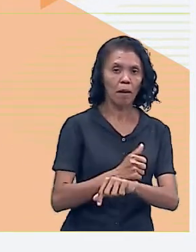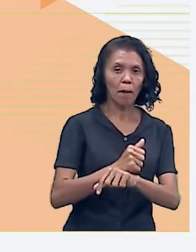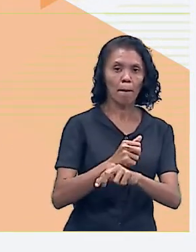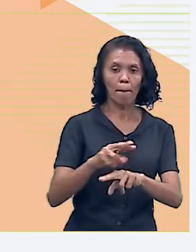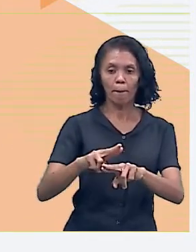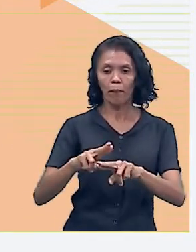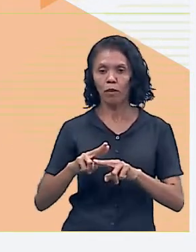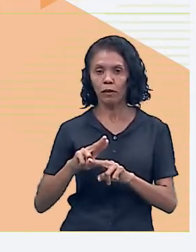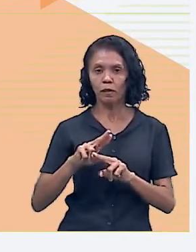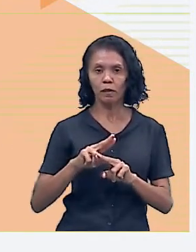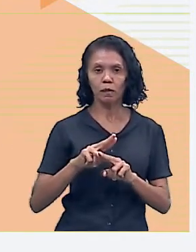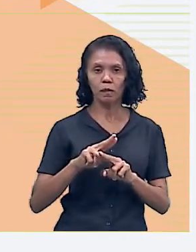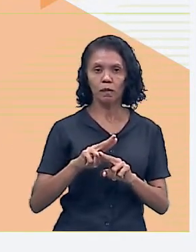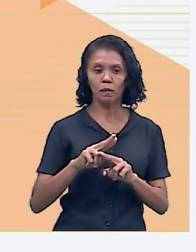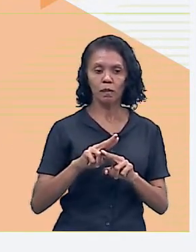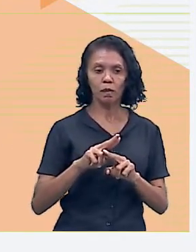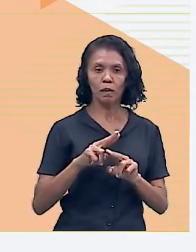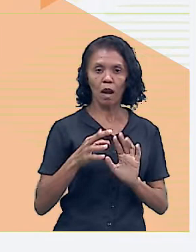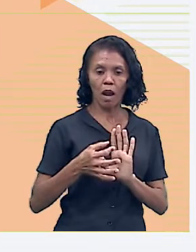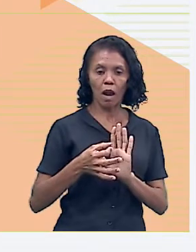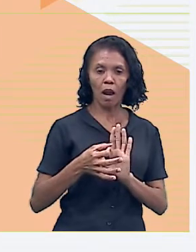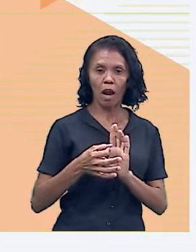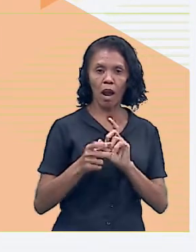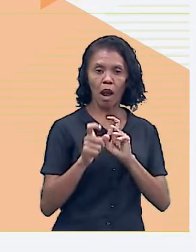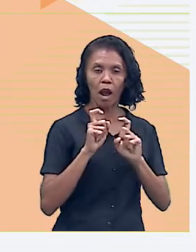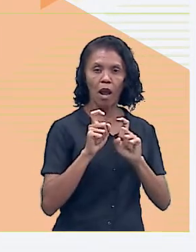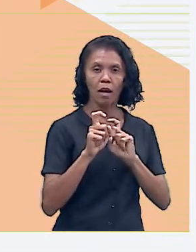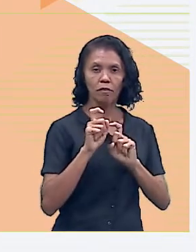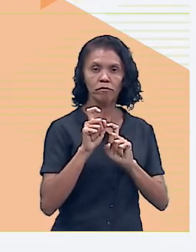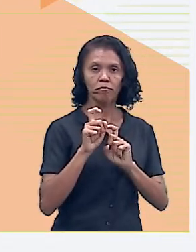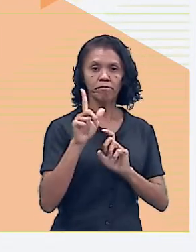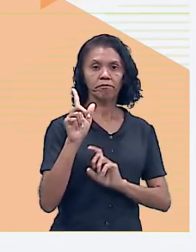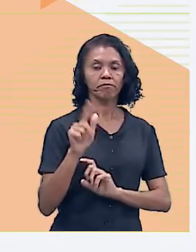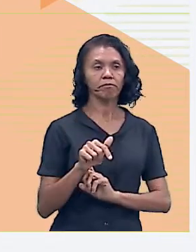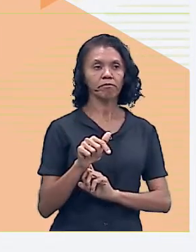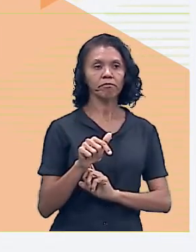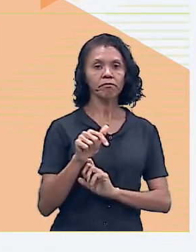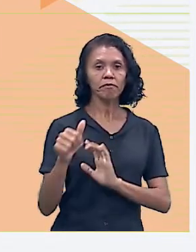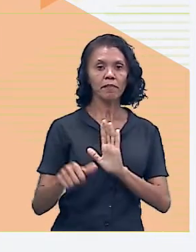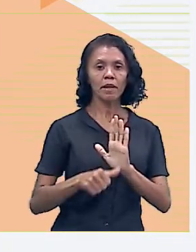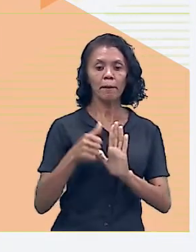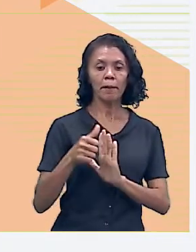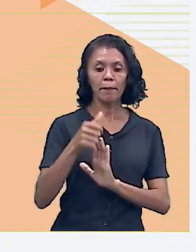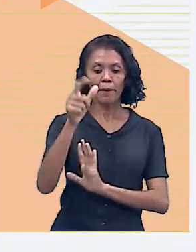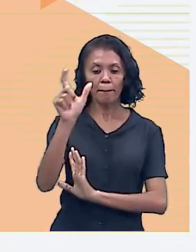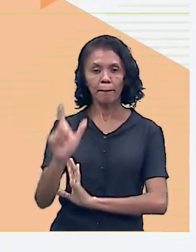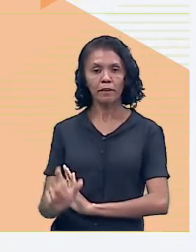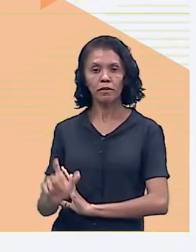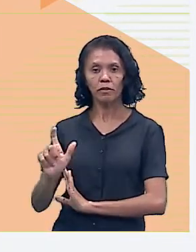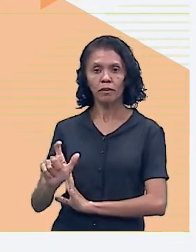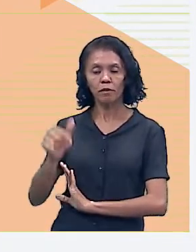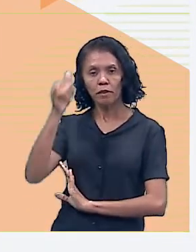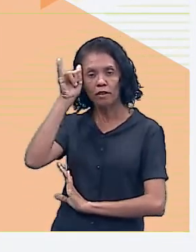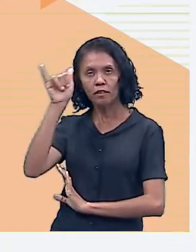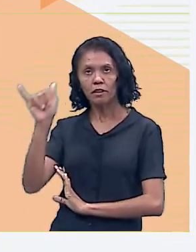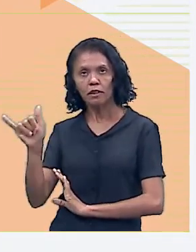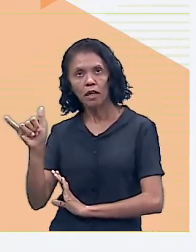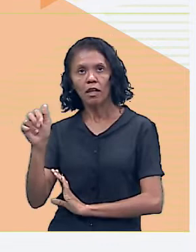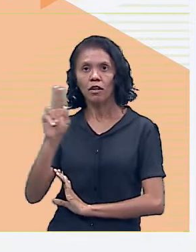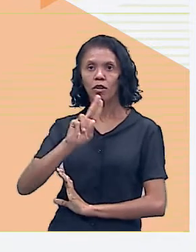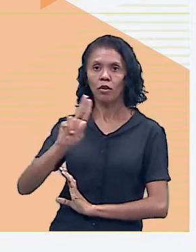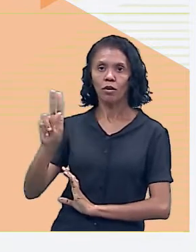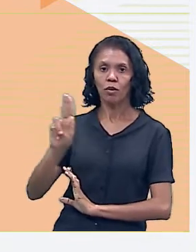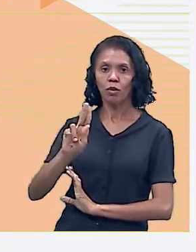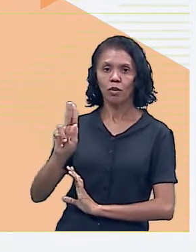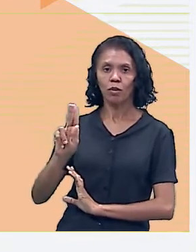argumentativa certo então aqui você vai evitar por exemplo a primeira pessoa Ok E aí você vai evitar para nomes pessoais